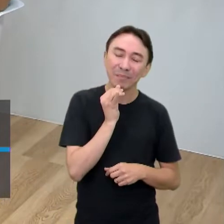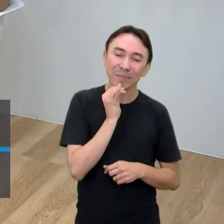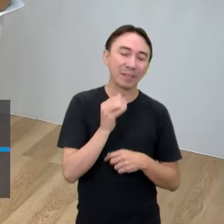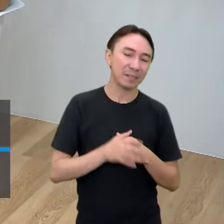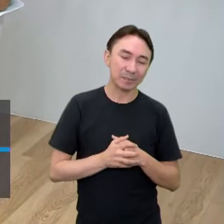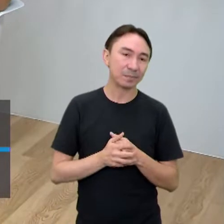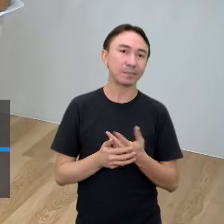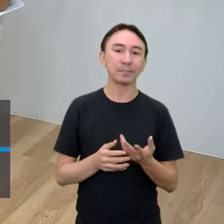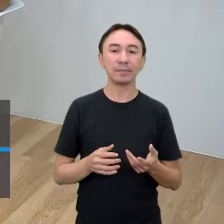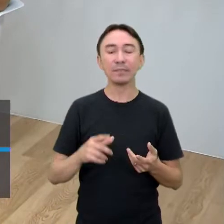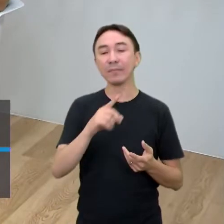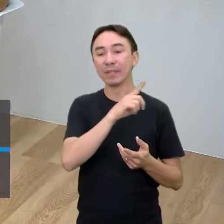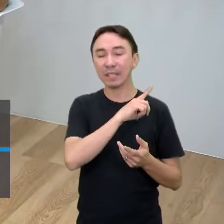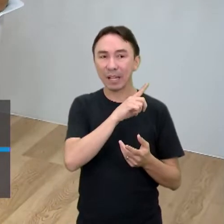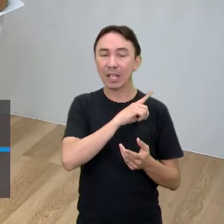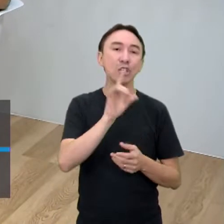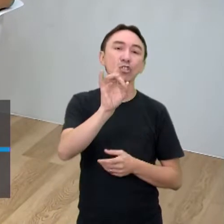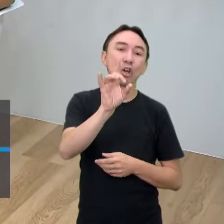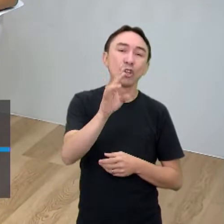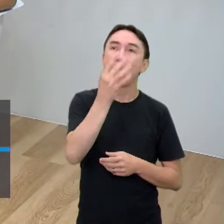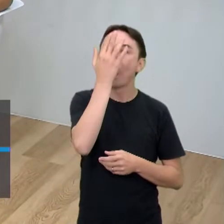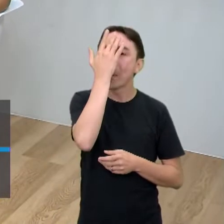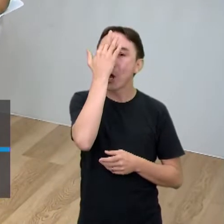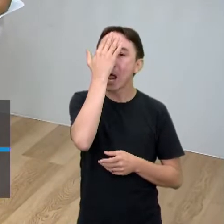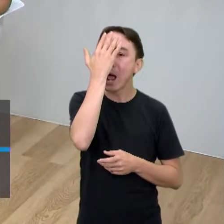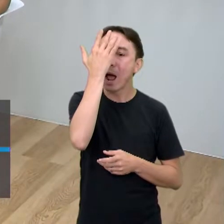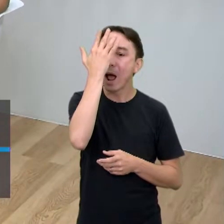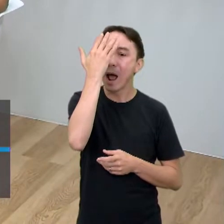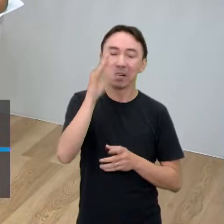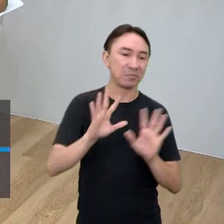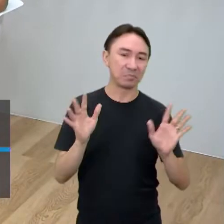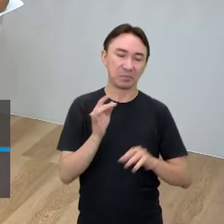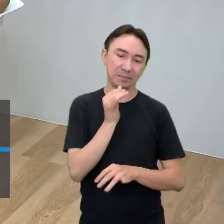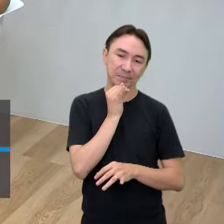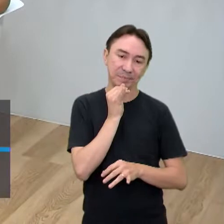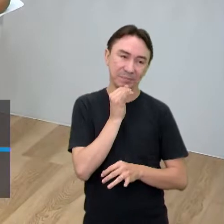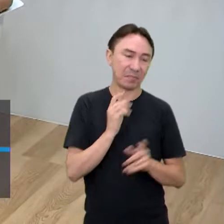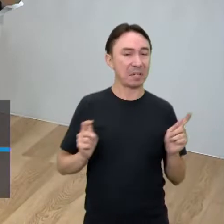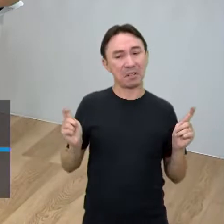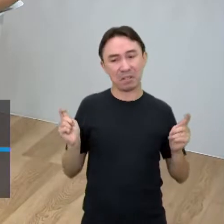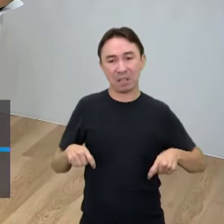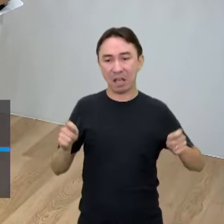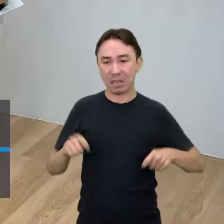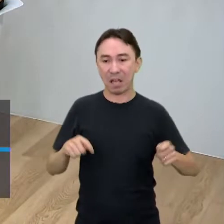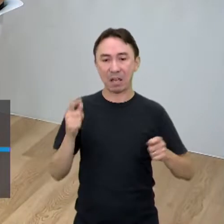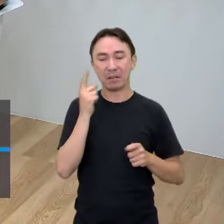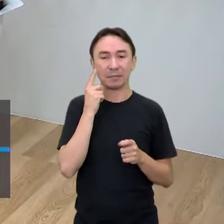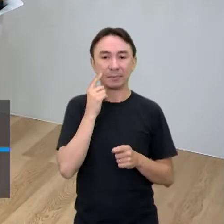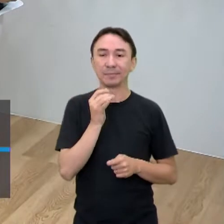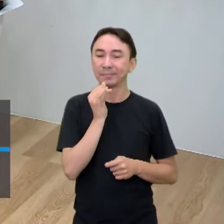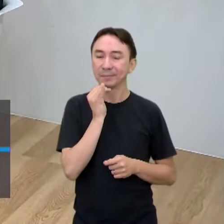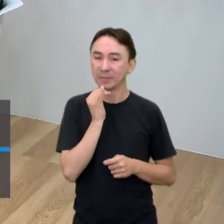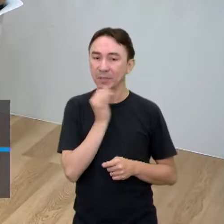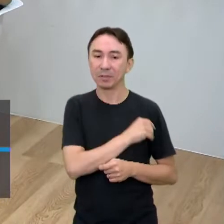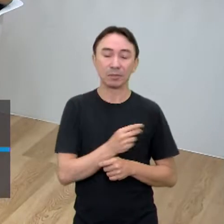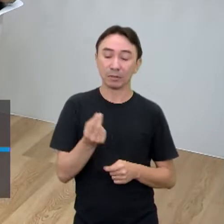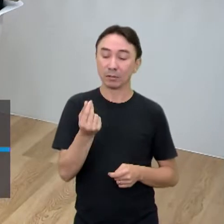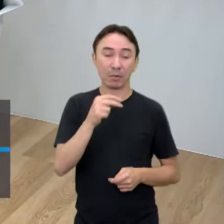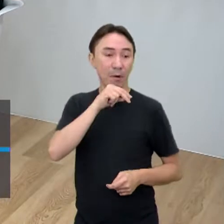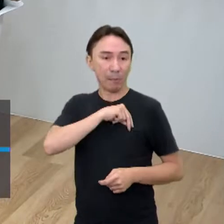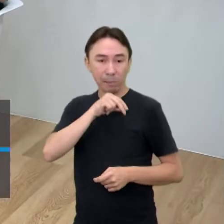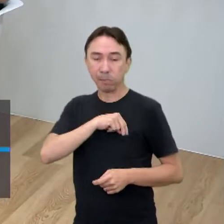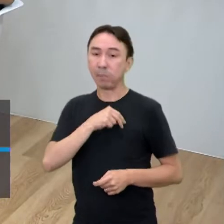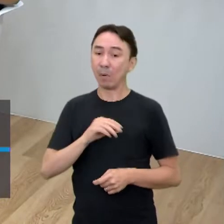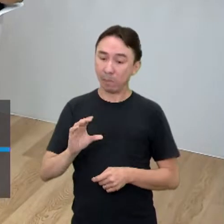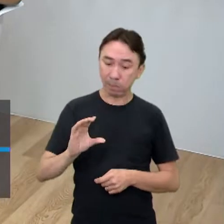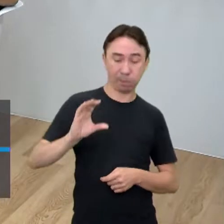coisas existirem apenas na teoria. Porque na teoria, a gente pode mudar de classe social. Se eu começar a ganhar melhor, enfim, eu